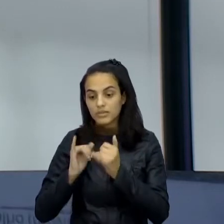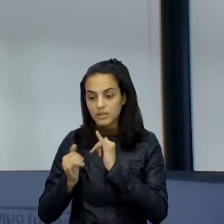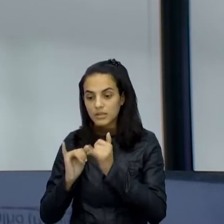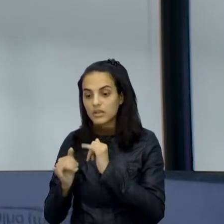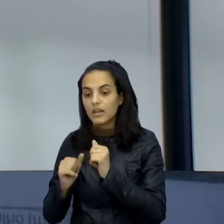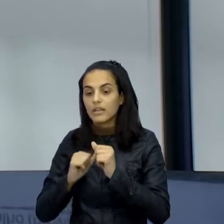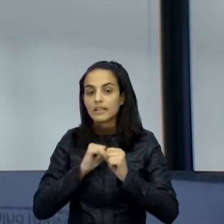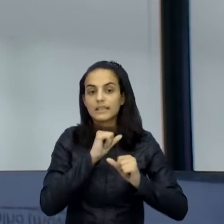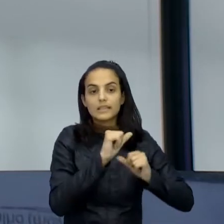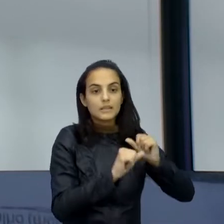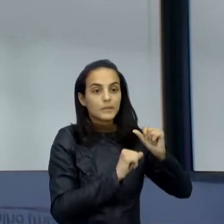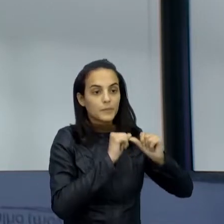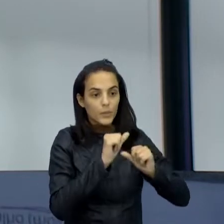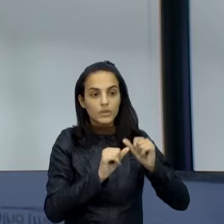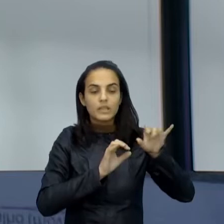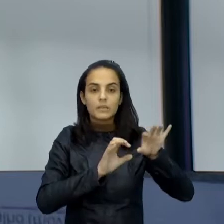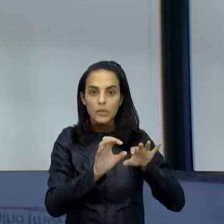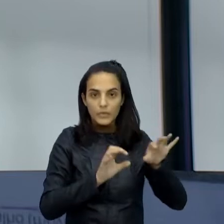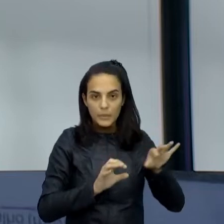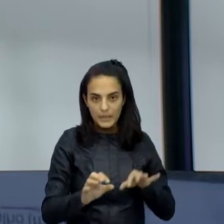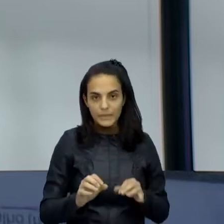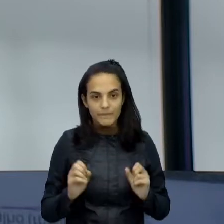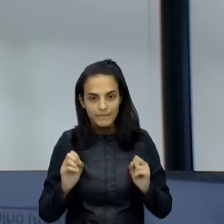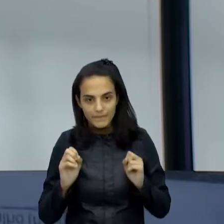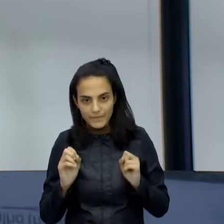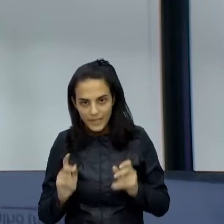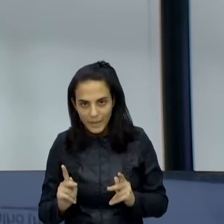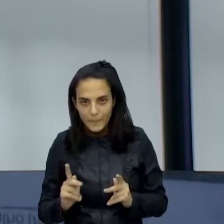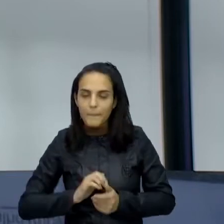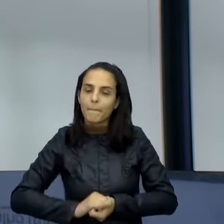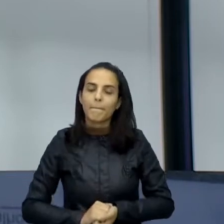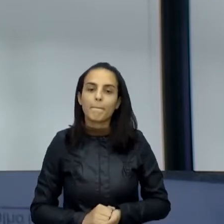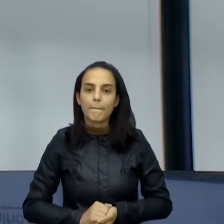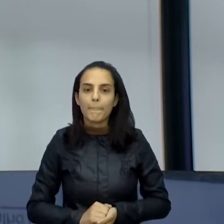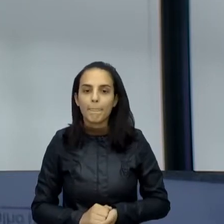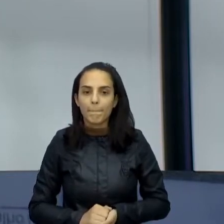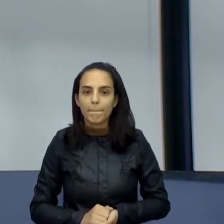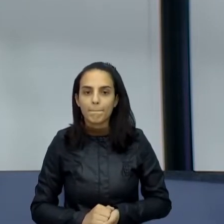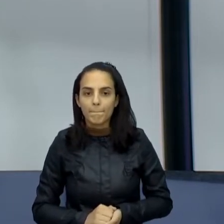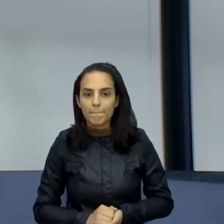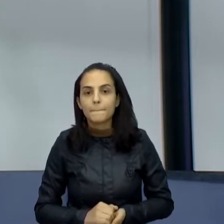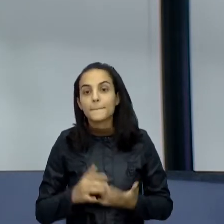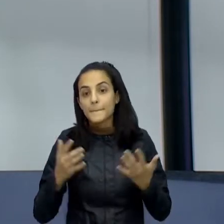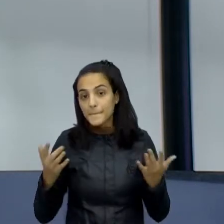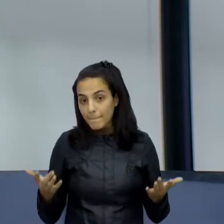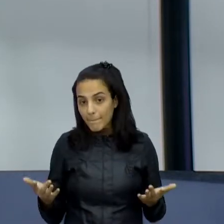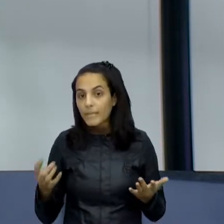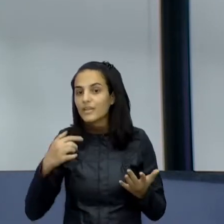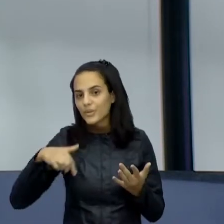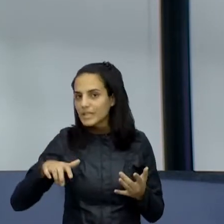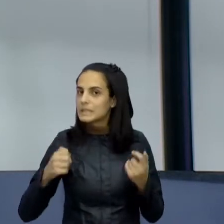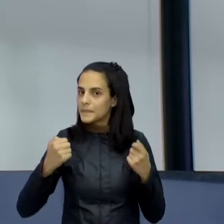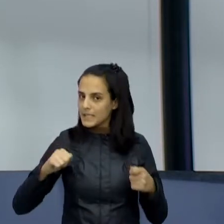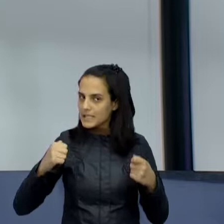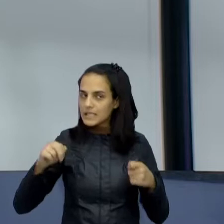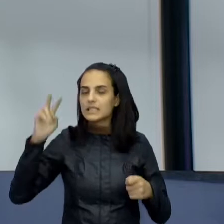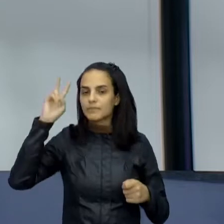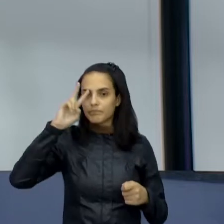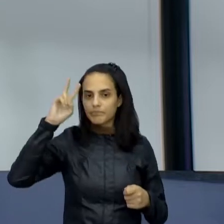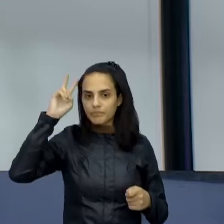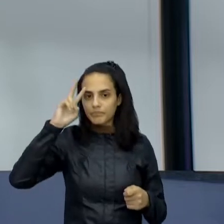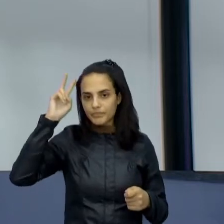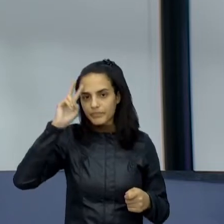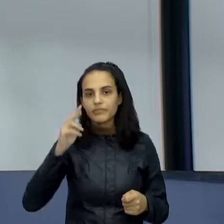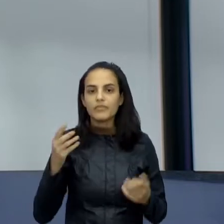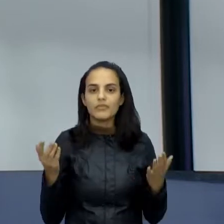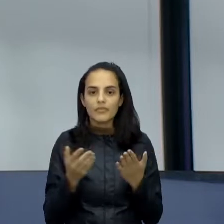transforma em movimento, tá bom? Em mecânico, trabalho mecânico. Então, essa é a coisa que a gente precisava relembrar e